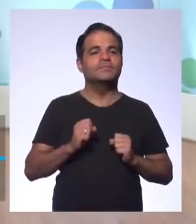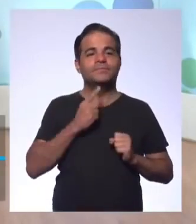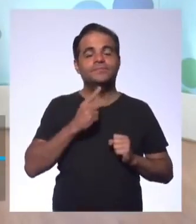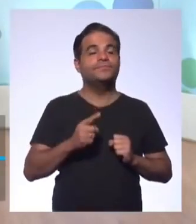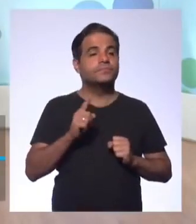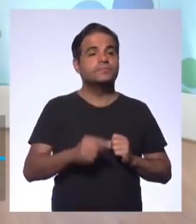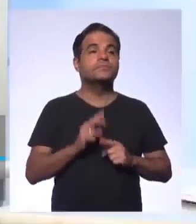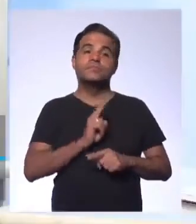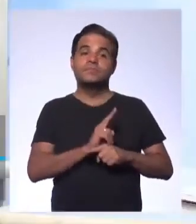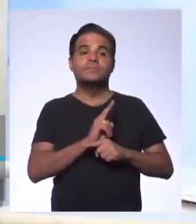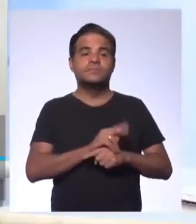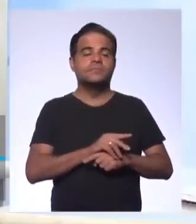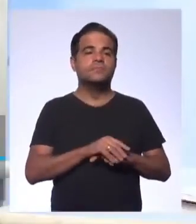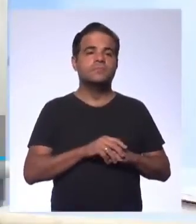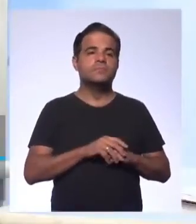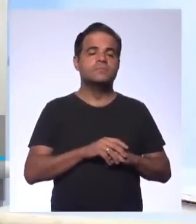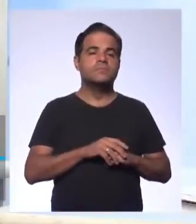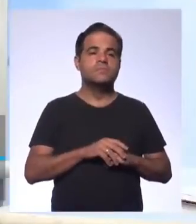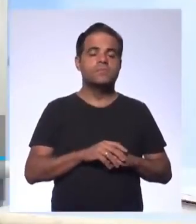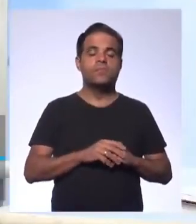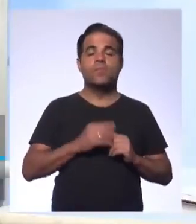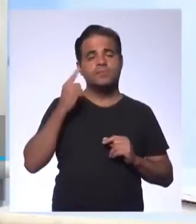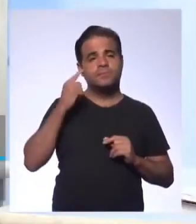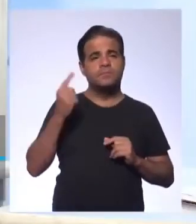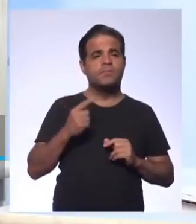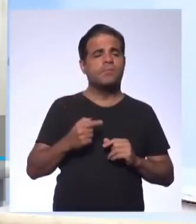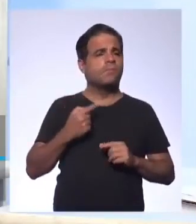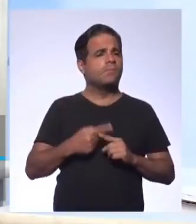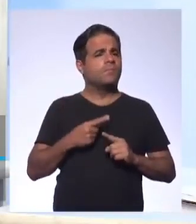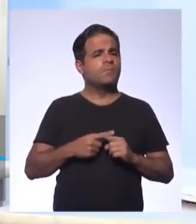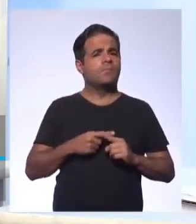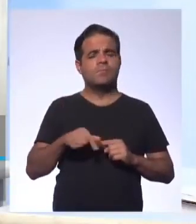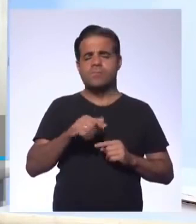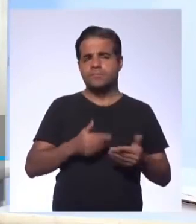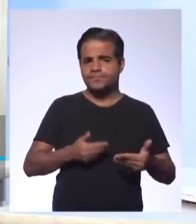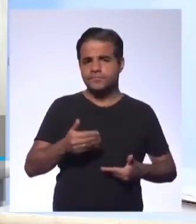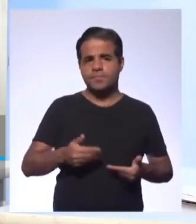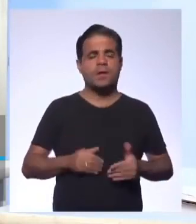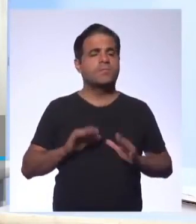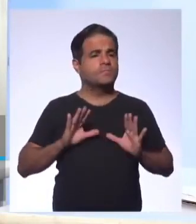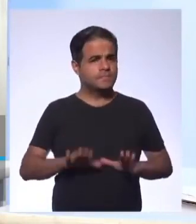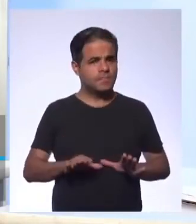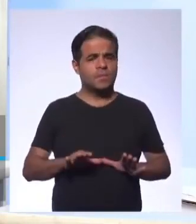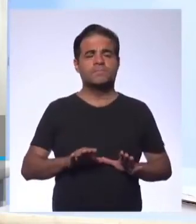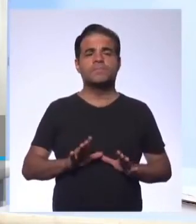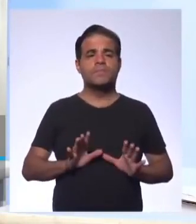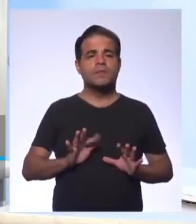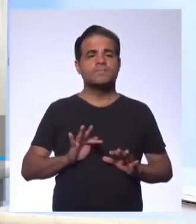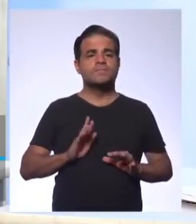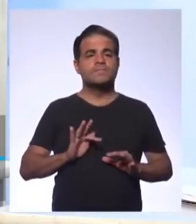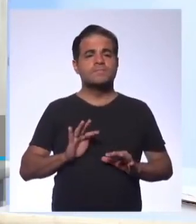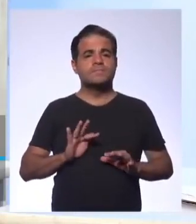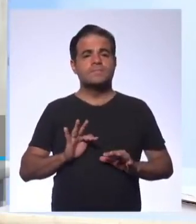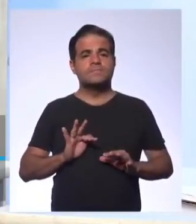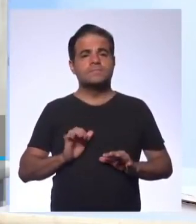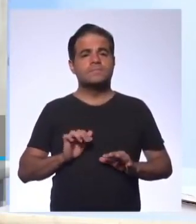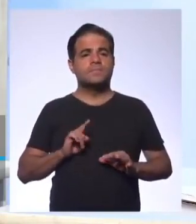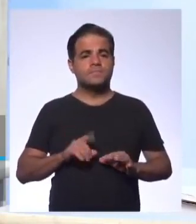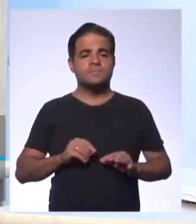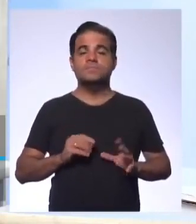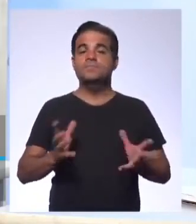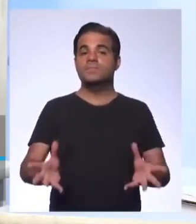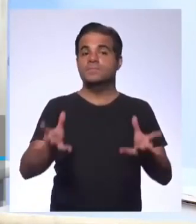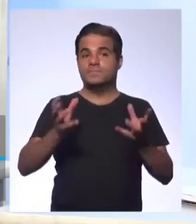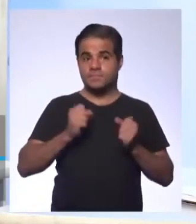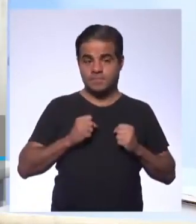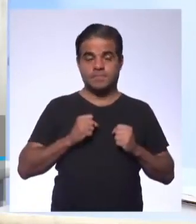Então, eles eram protegidos. Olha só, pessoal, por que esse servo ele ficava nesse feudo? Além da proteção que ele